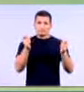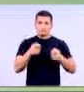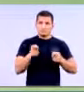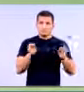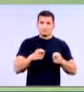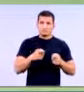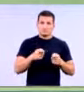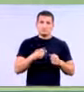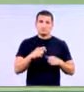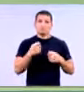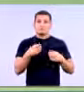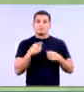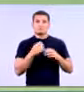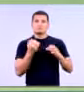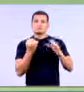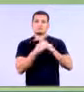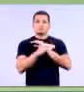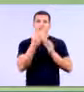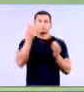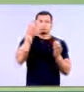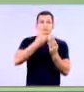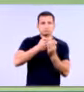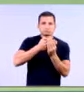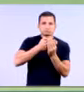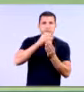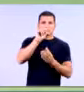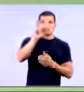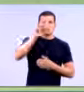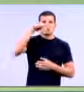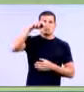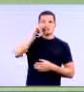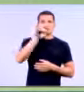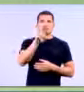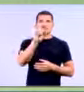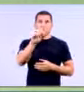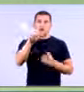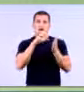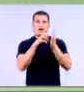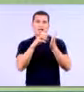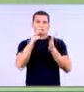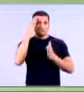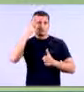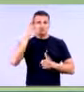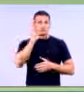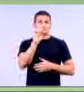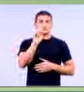de arquivo. Essa é a característica principal da tarefa.